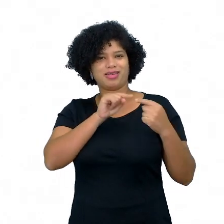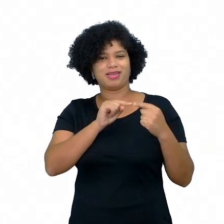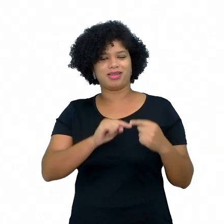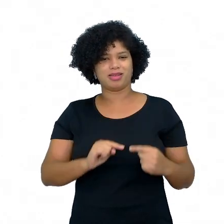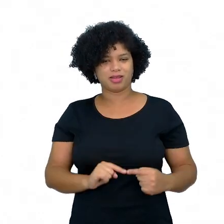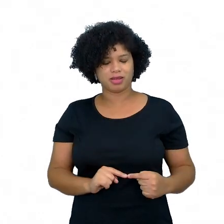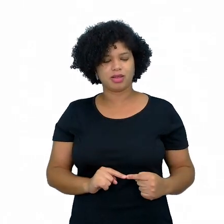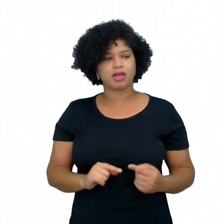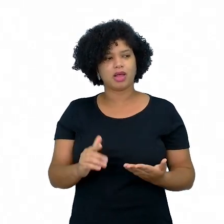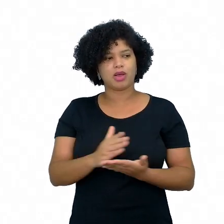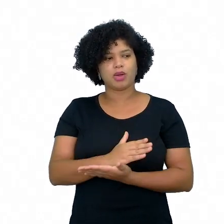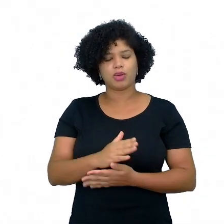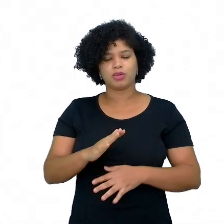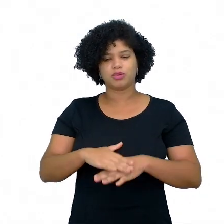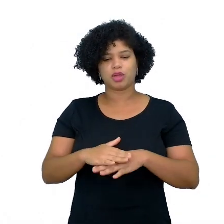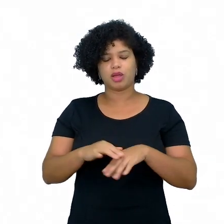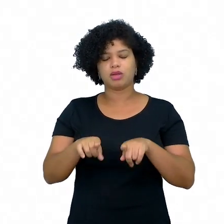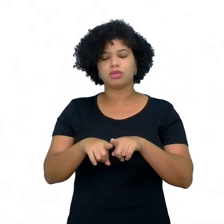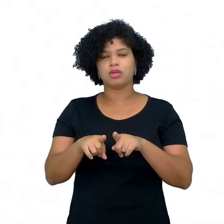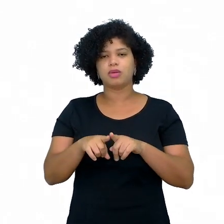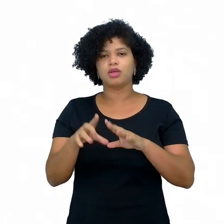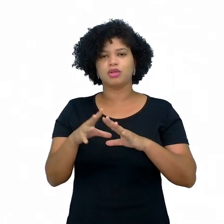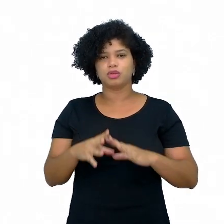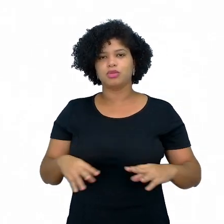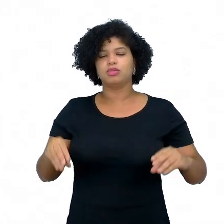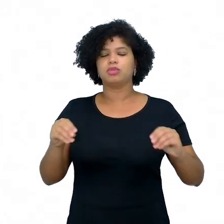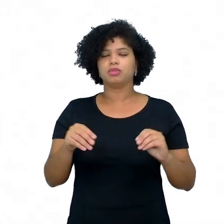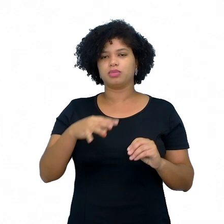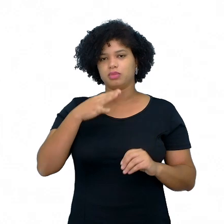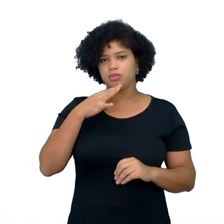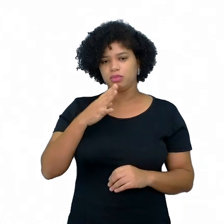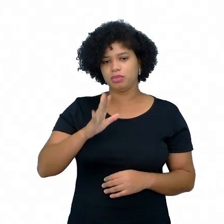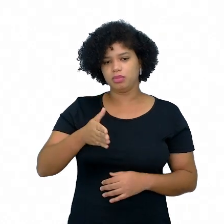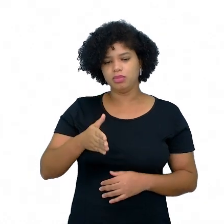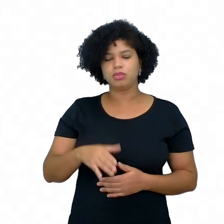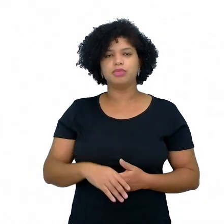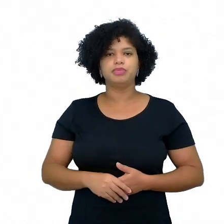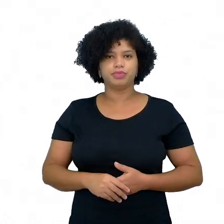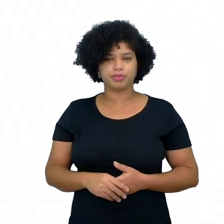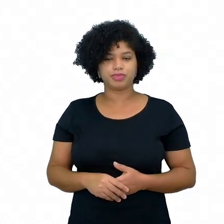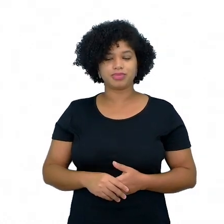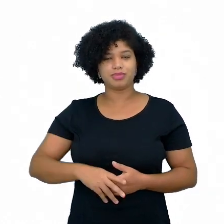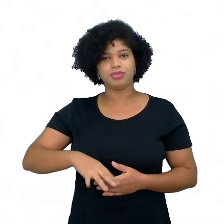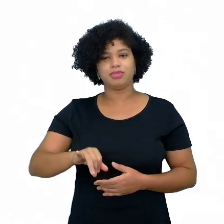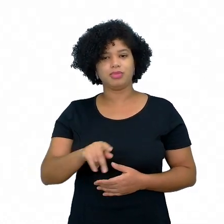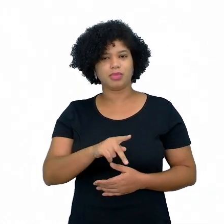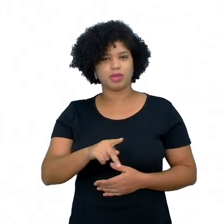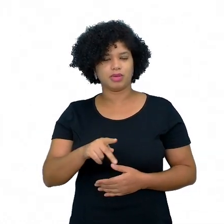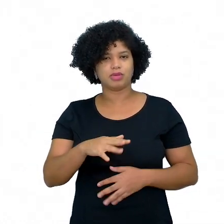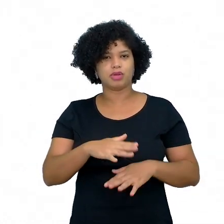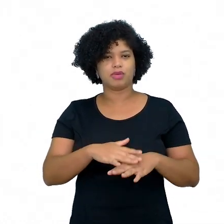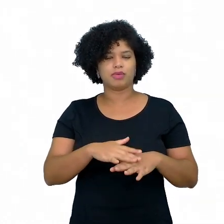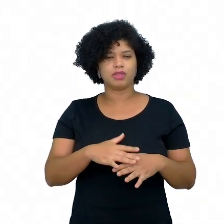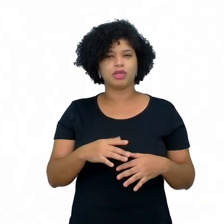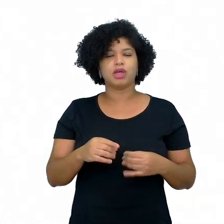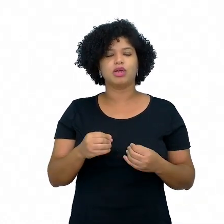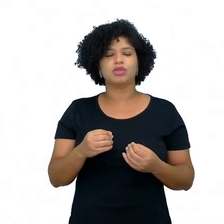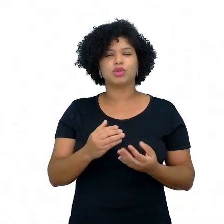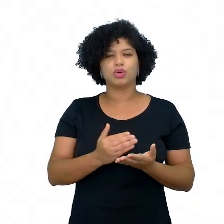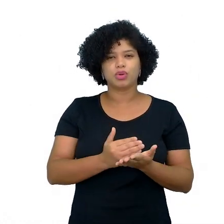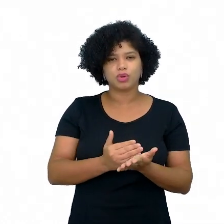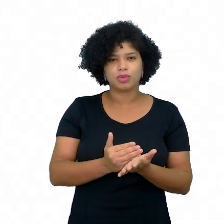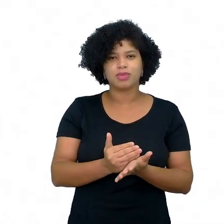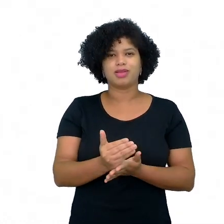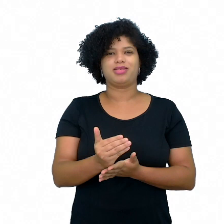alguns procedimentos e soluções foram fornecidas pelo professor. Então, se o professor faz toda aquela entrada, né,